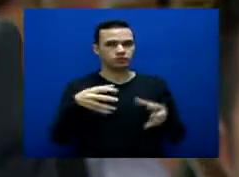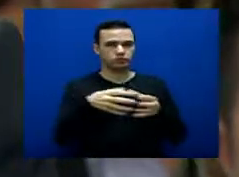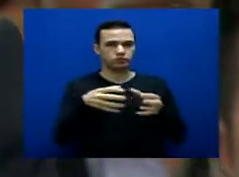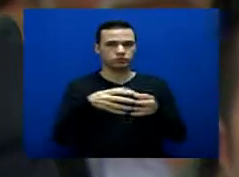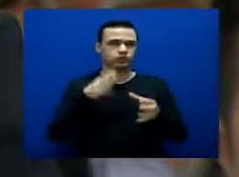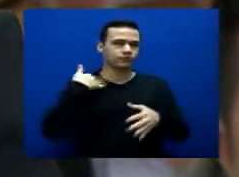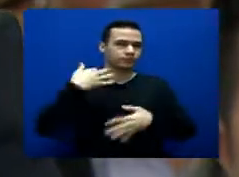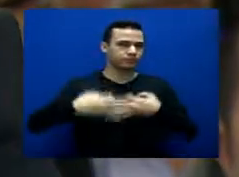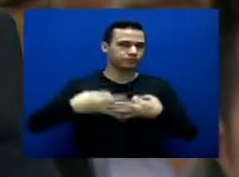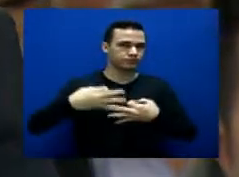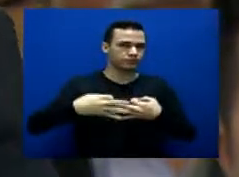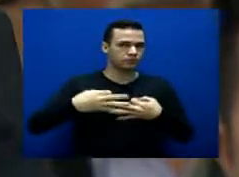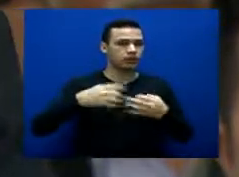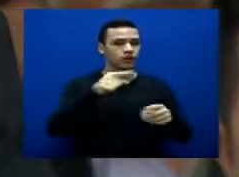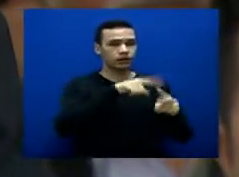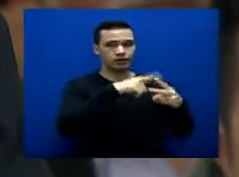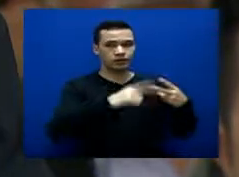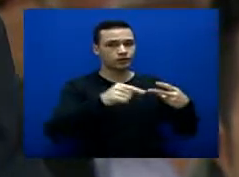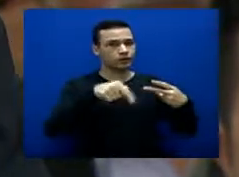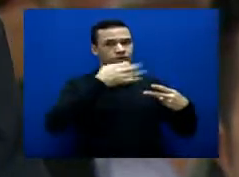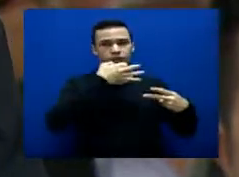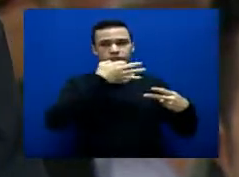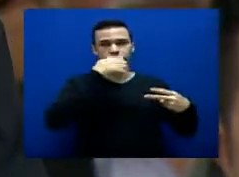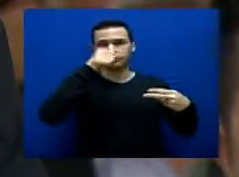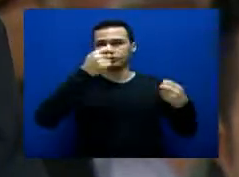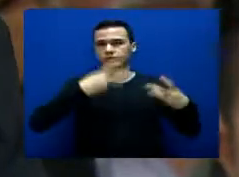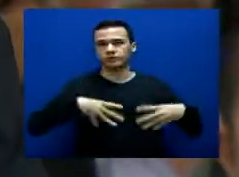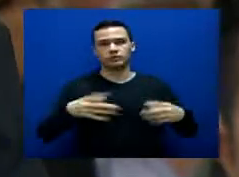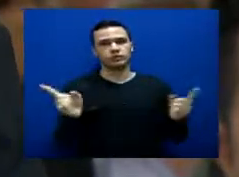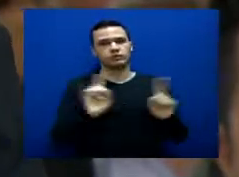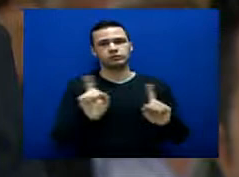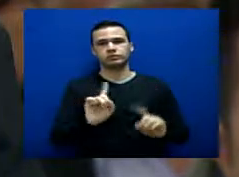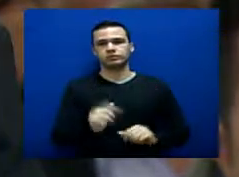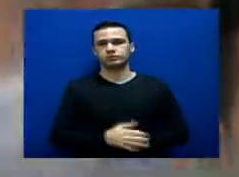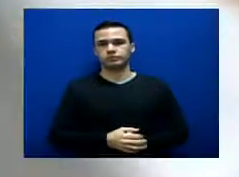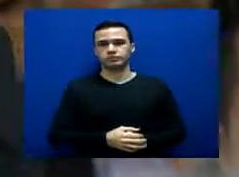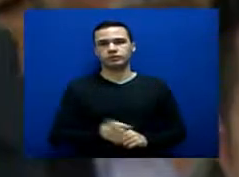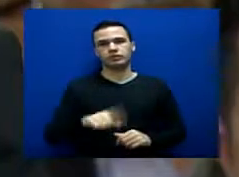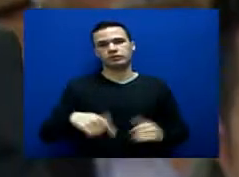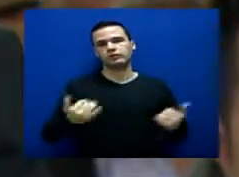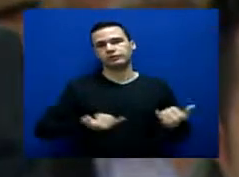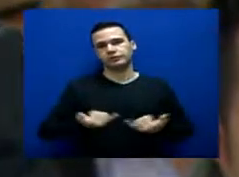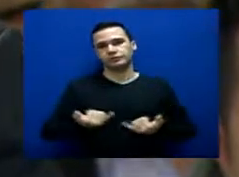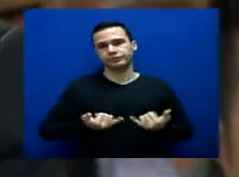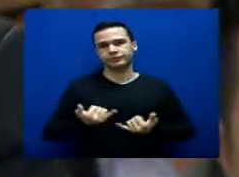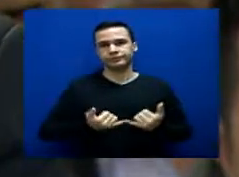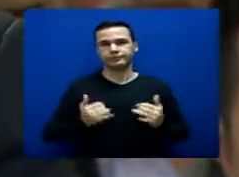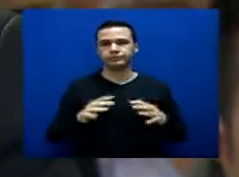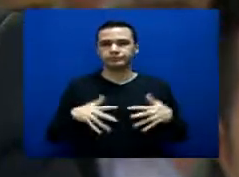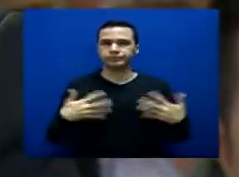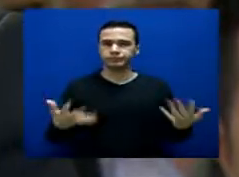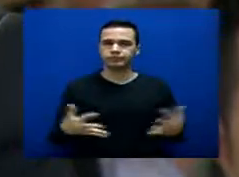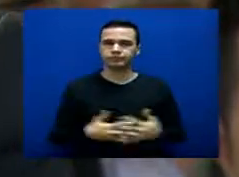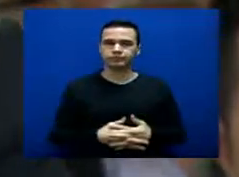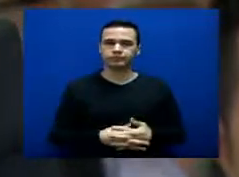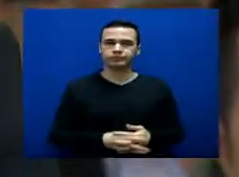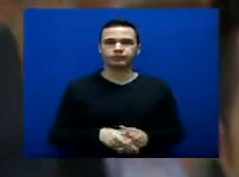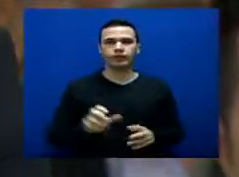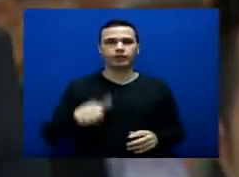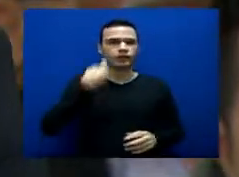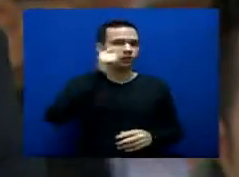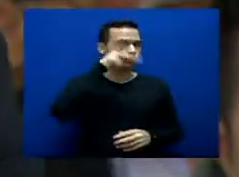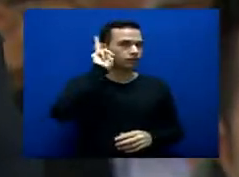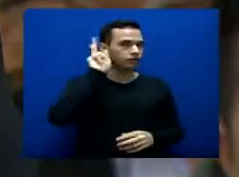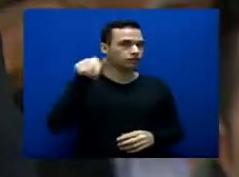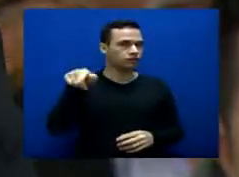de Justiça. E eles não irão dar o parecer. Foi essa a informação que nós tivemos. Então, vereador França... Vereador... O Apolo também não